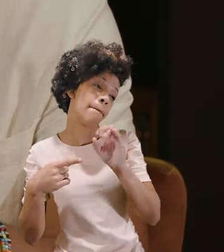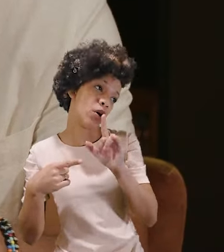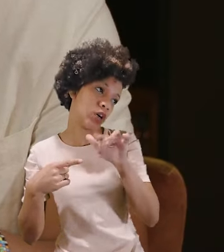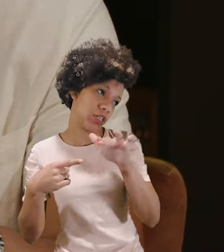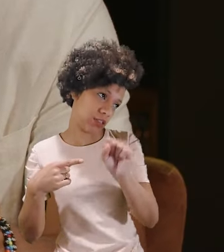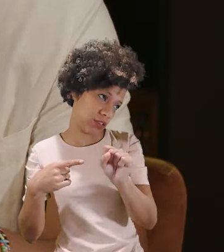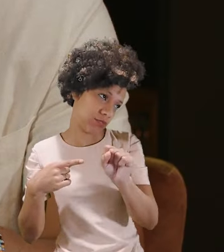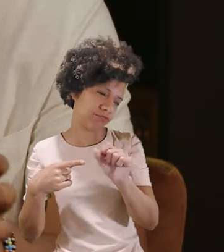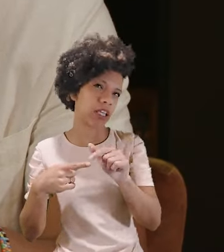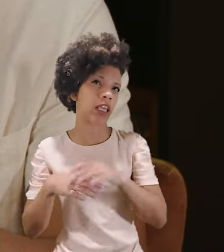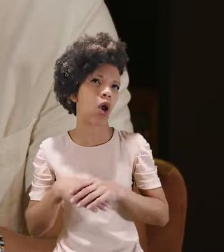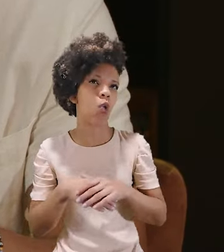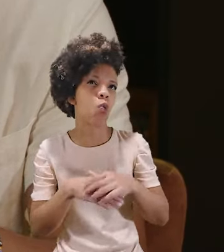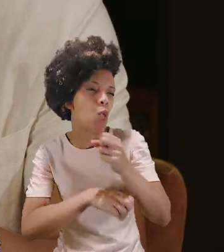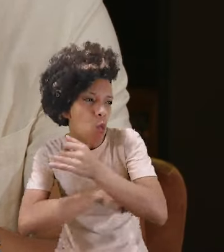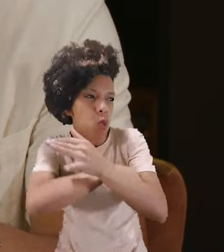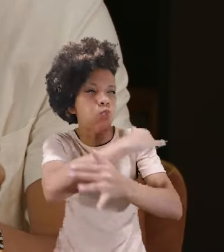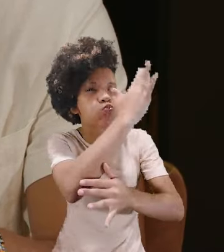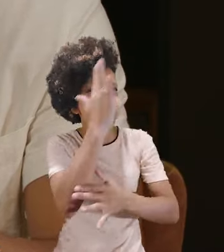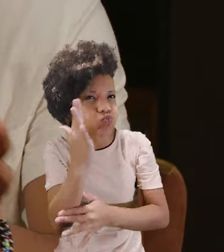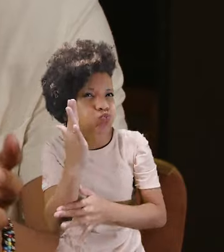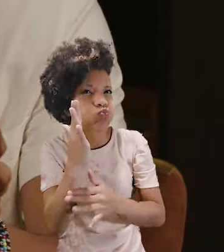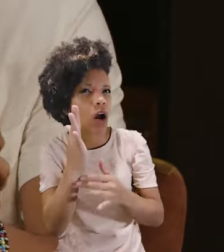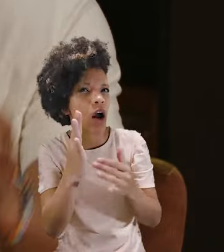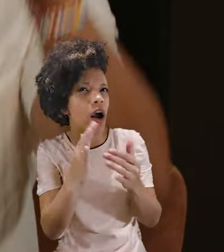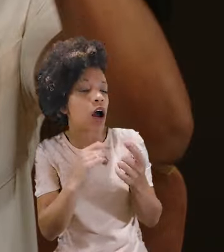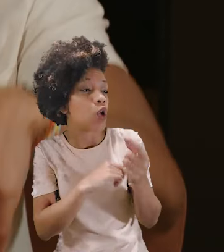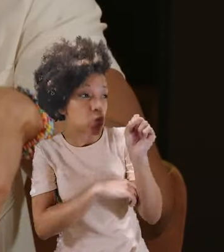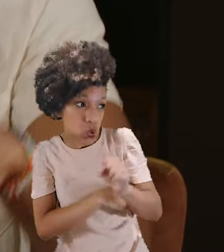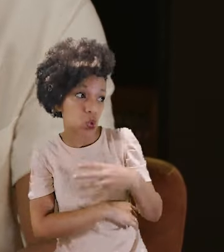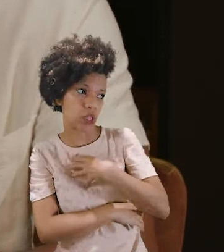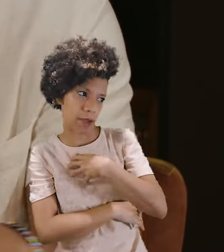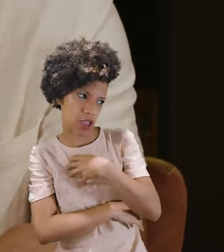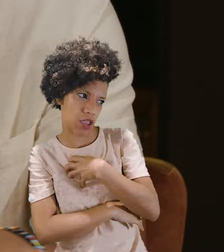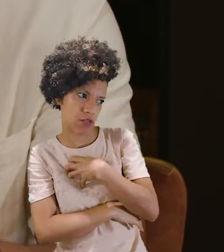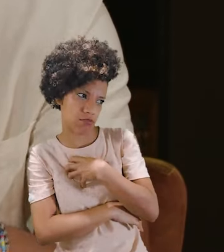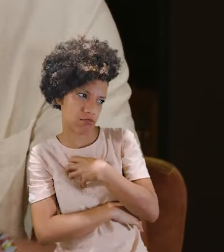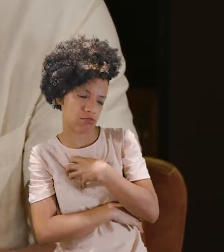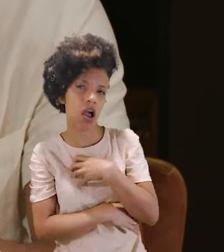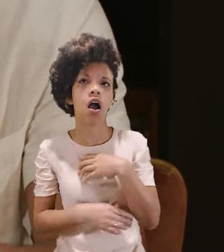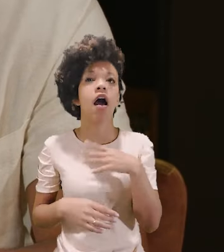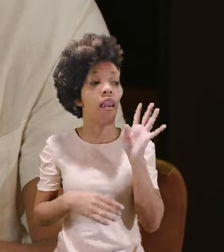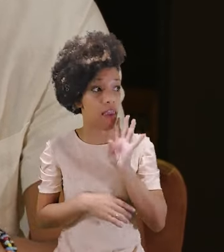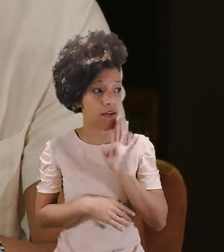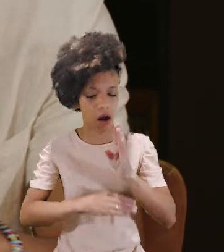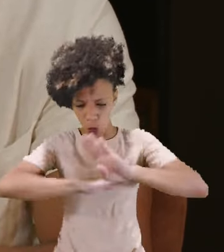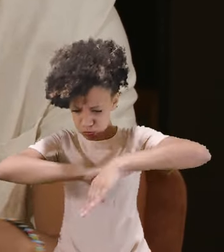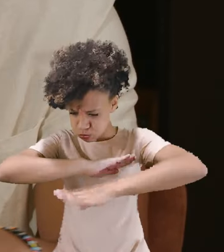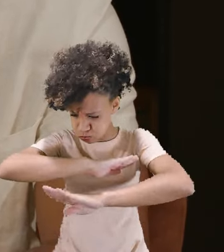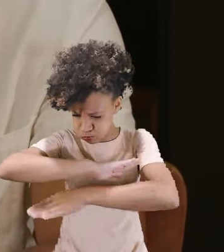que é uma ilha próximo de Salvador Salvador da Bahia na verdade do Sul da Bahia muito legal lá muita baleia